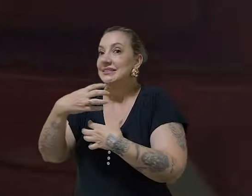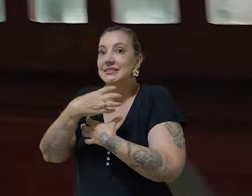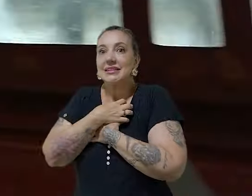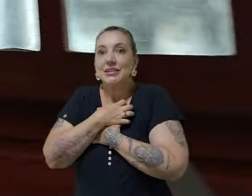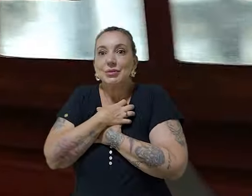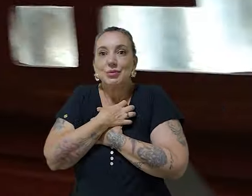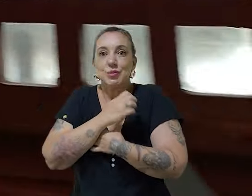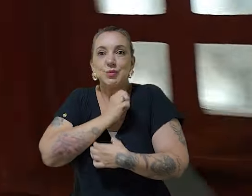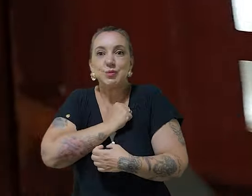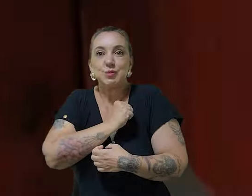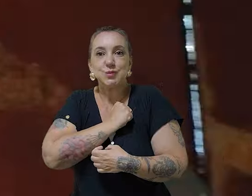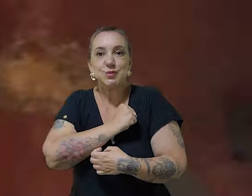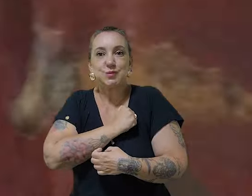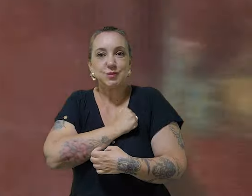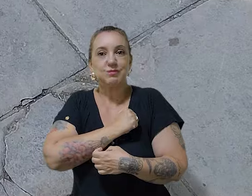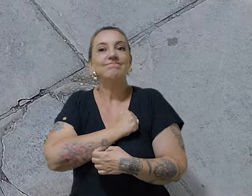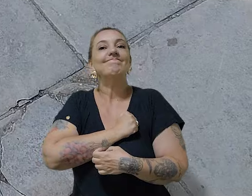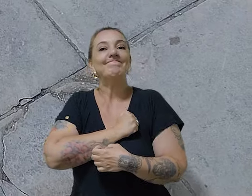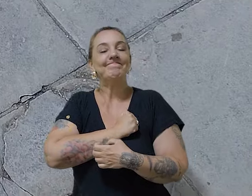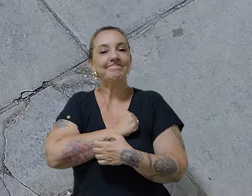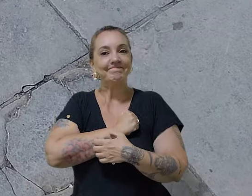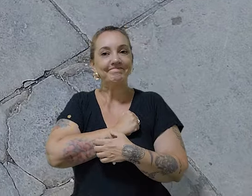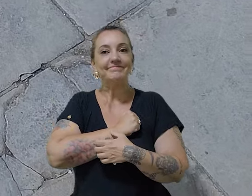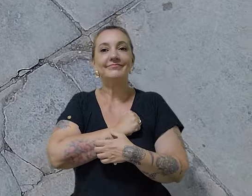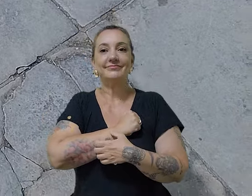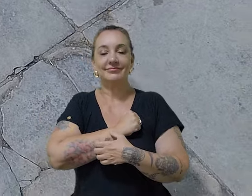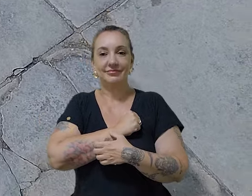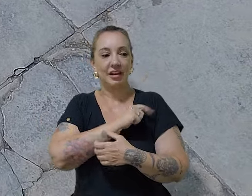com o coração para vocês.